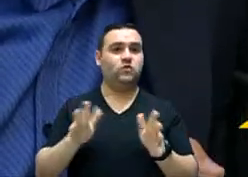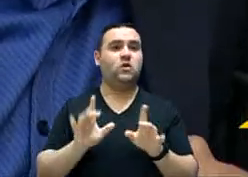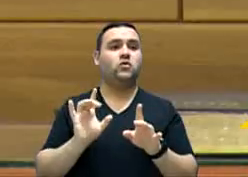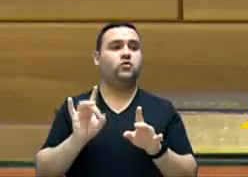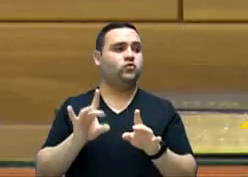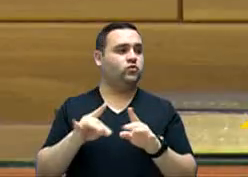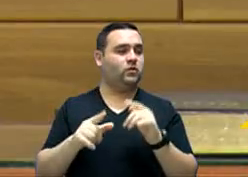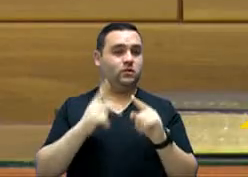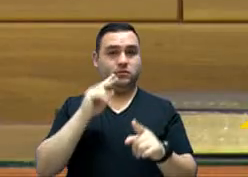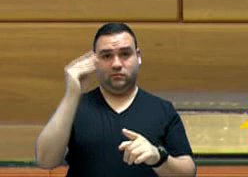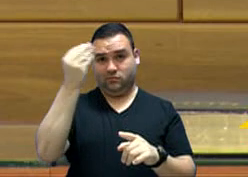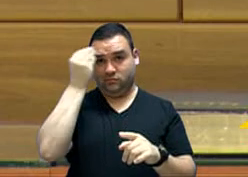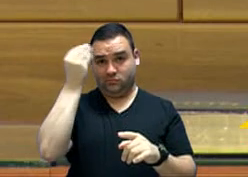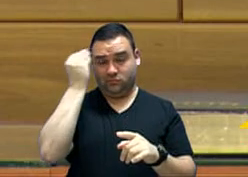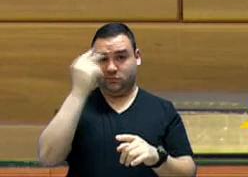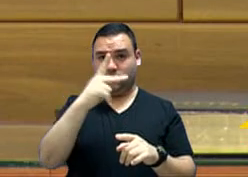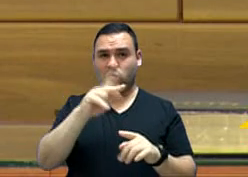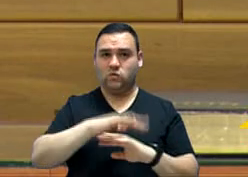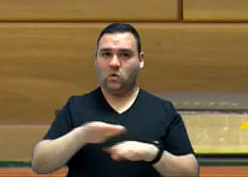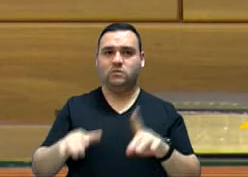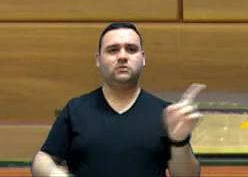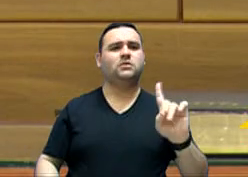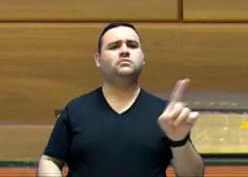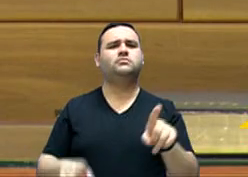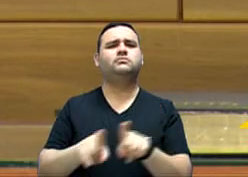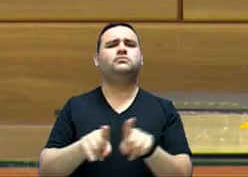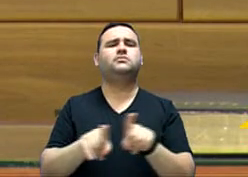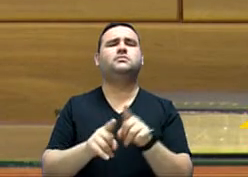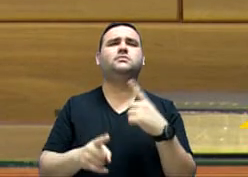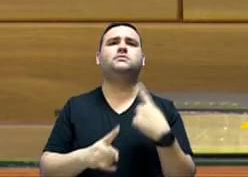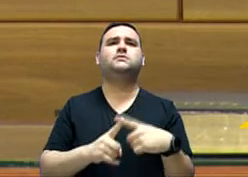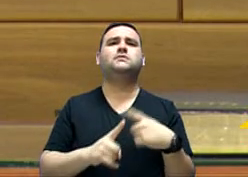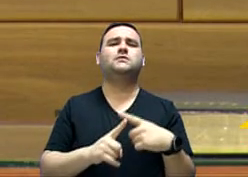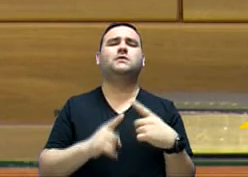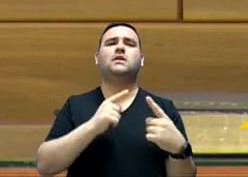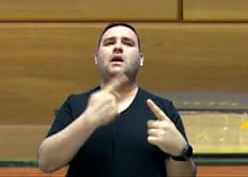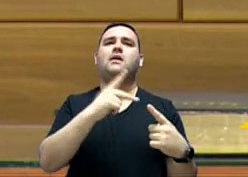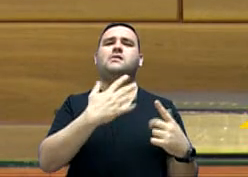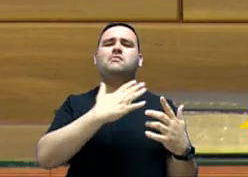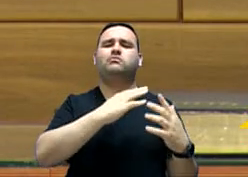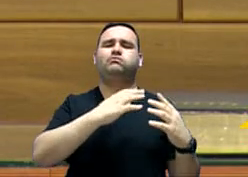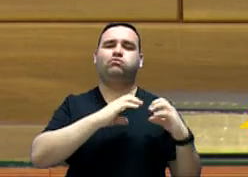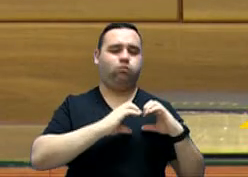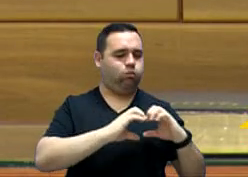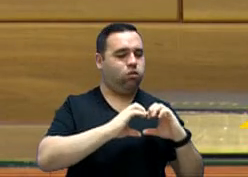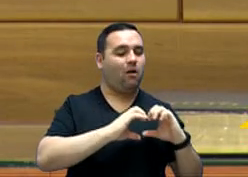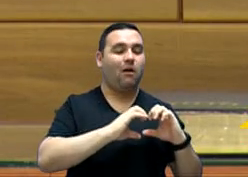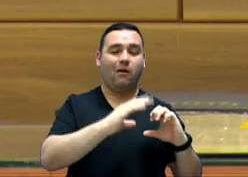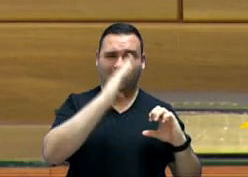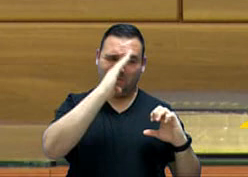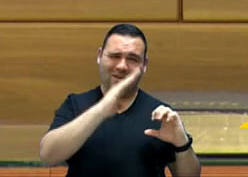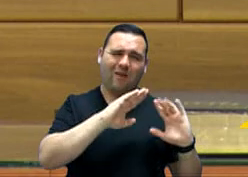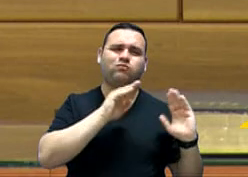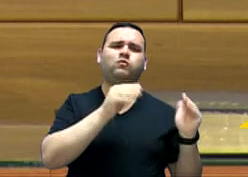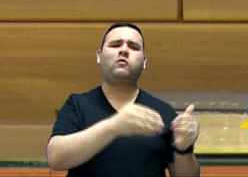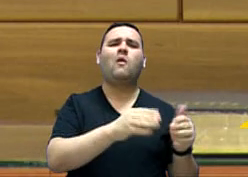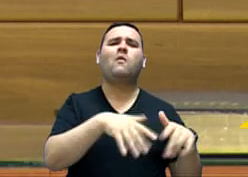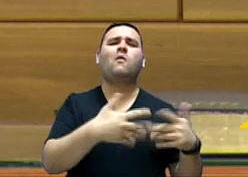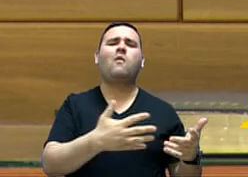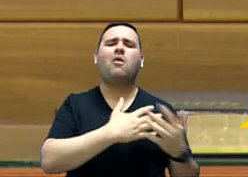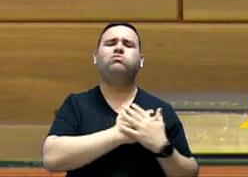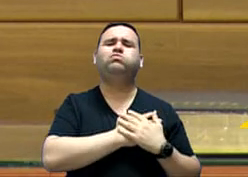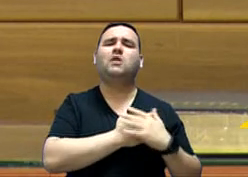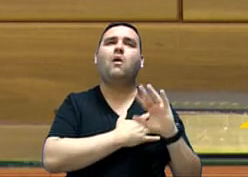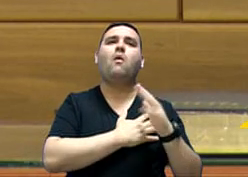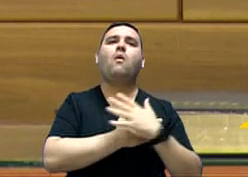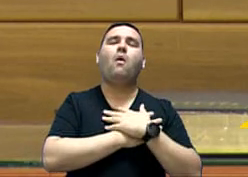só pela tua experiência pessoal, mas porque tem um coração voltado para